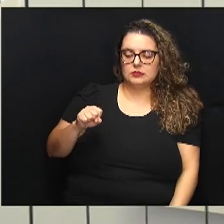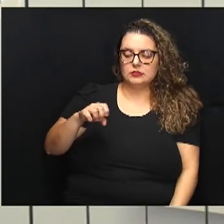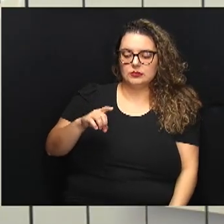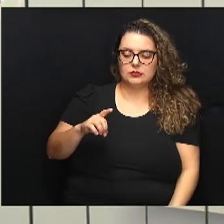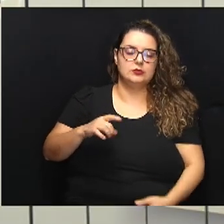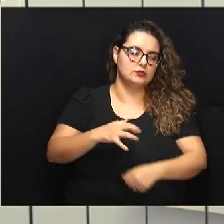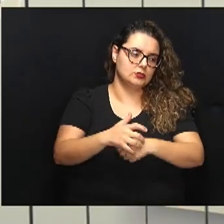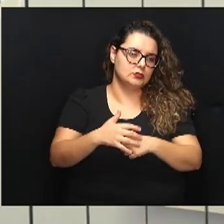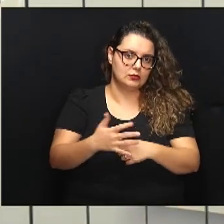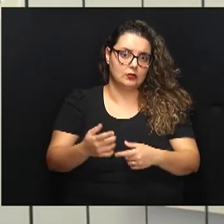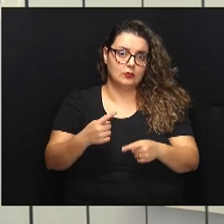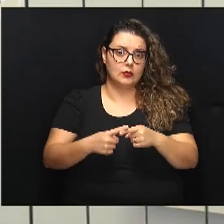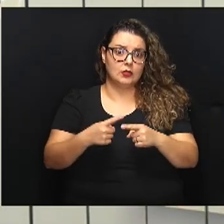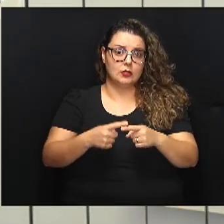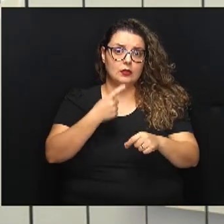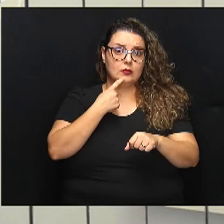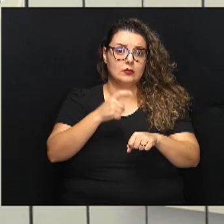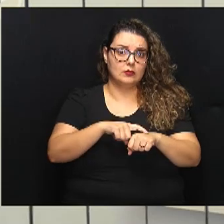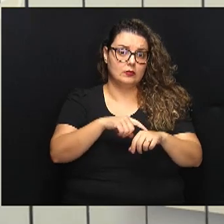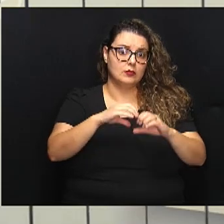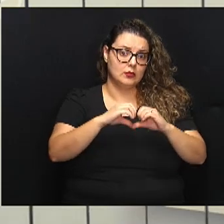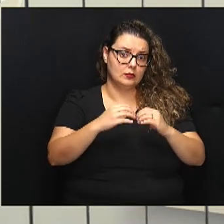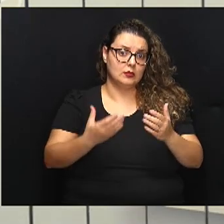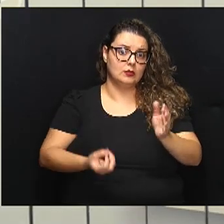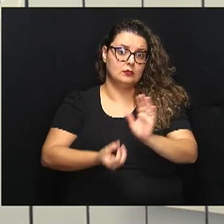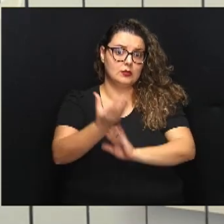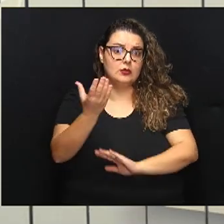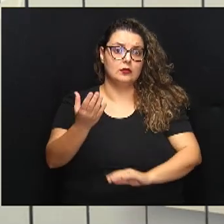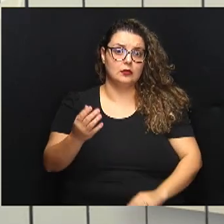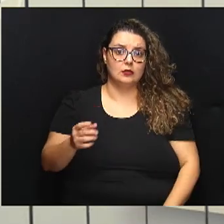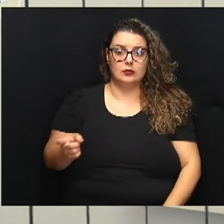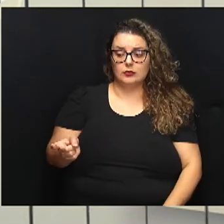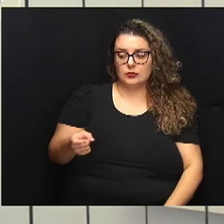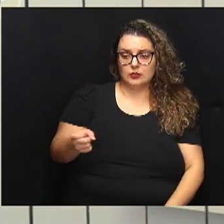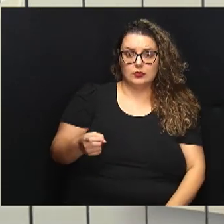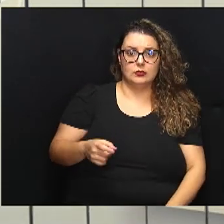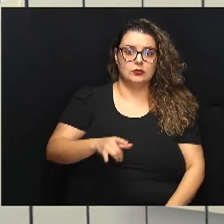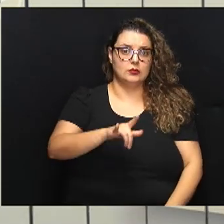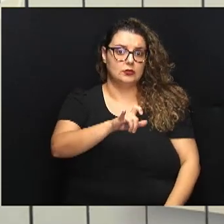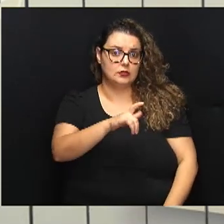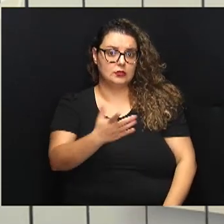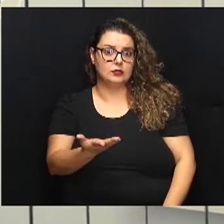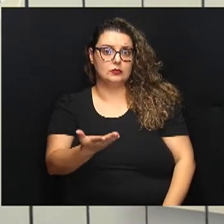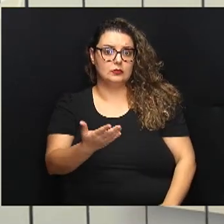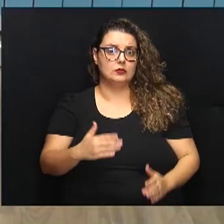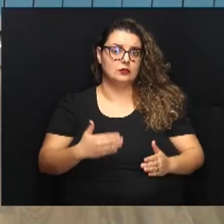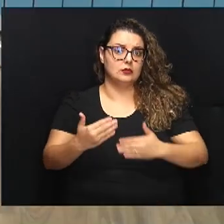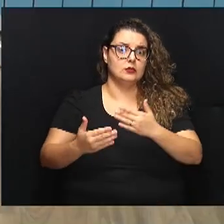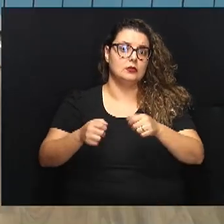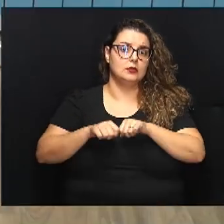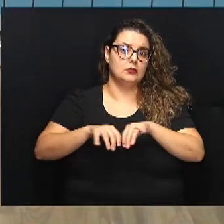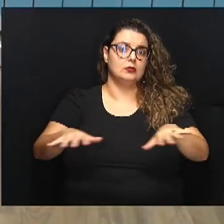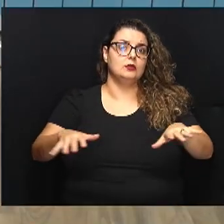Até porque o Morango do Amor surgiu assim, né? Através do TikTok, do Instagram, e aí isso viraliza. Como é que é